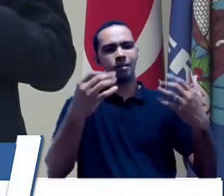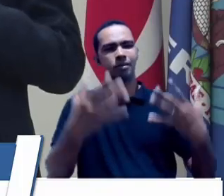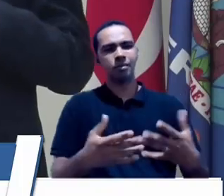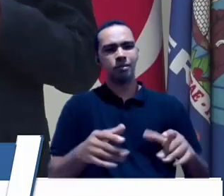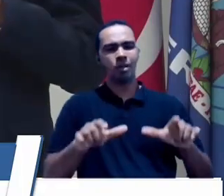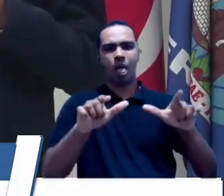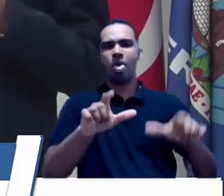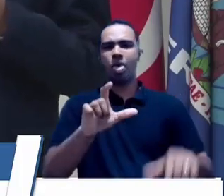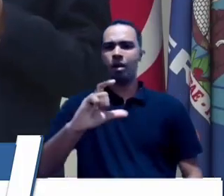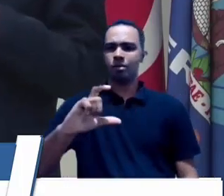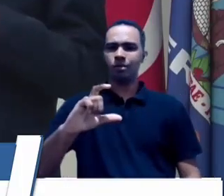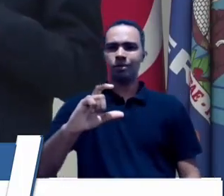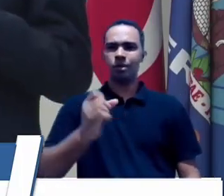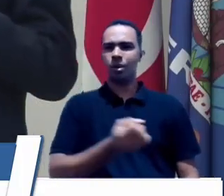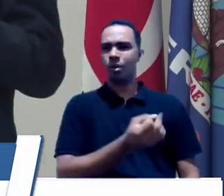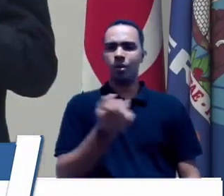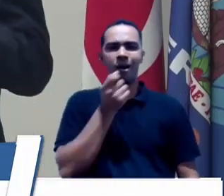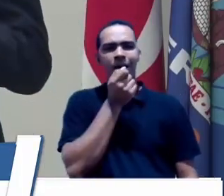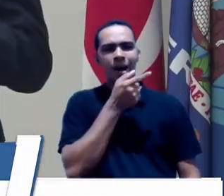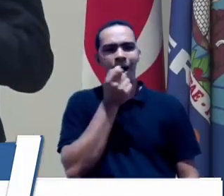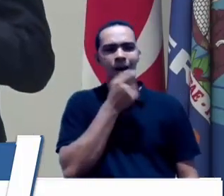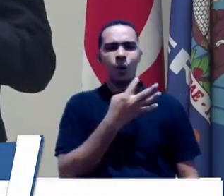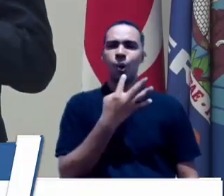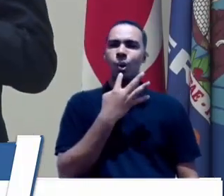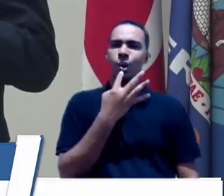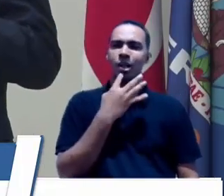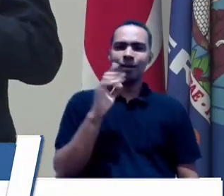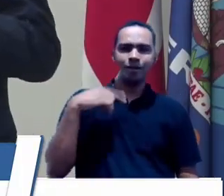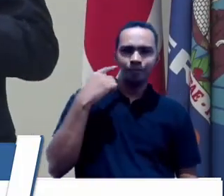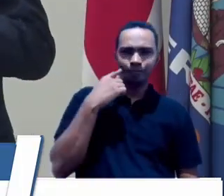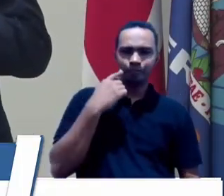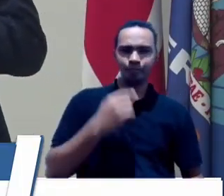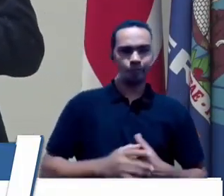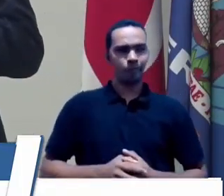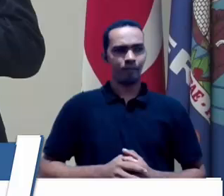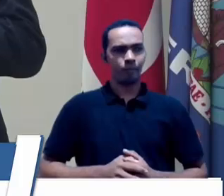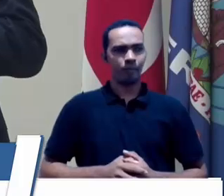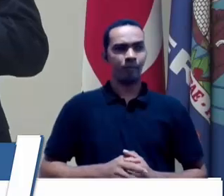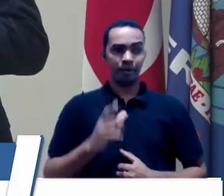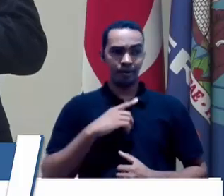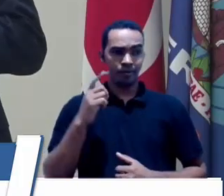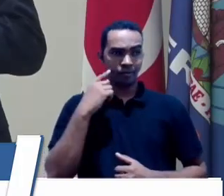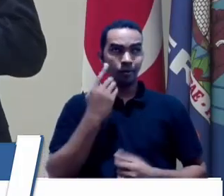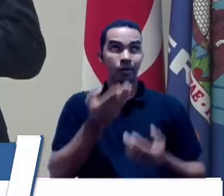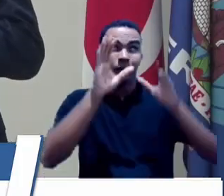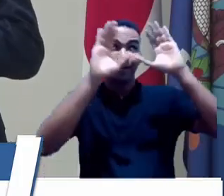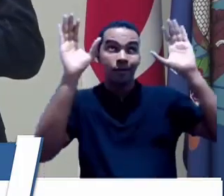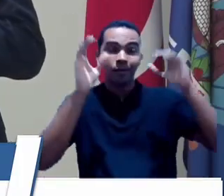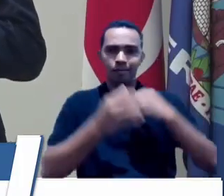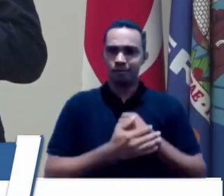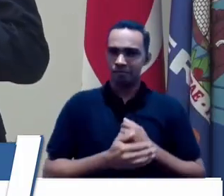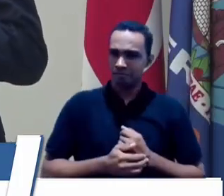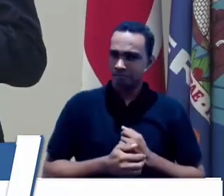Quantas piadas nós conhecemos de advogado? Tem advogado no céu, Della Mota? Vamos